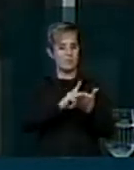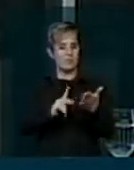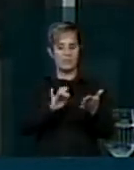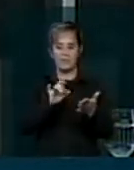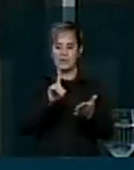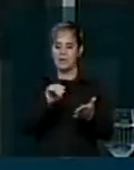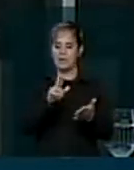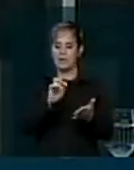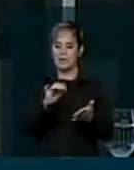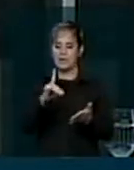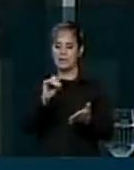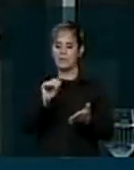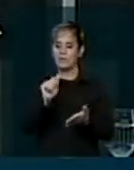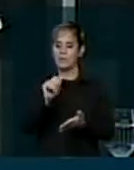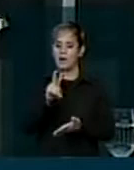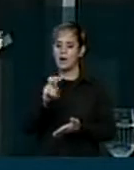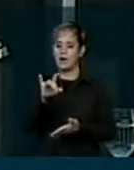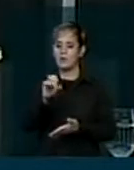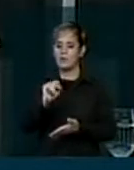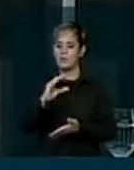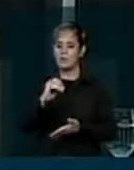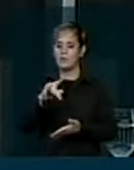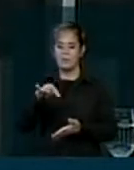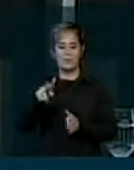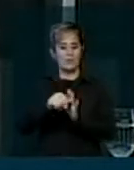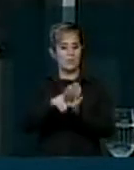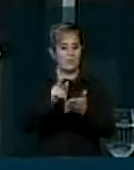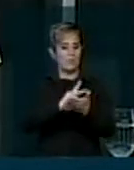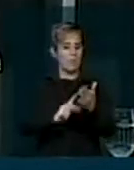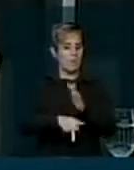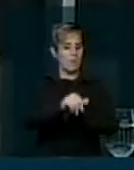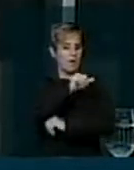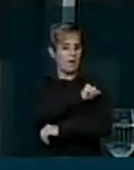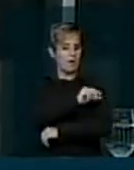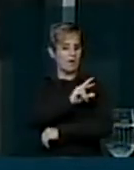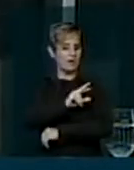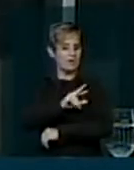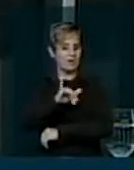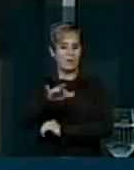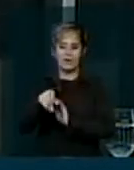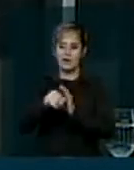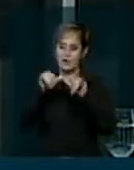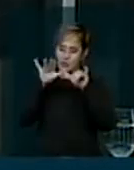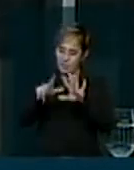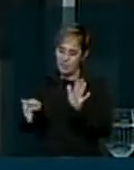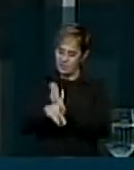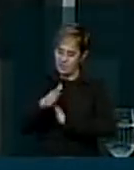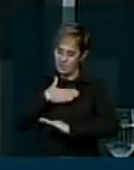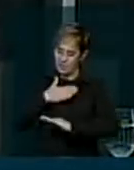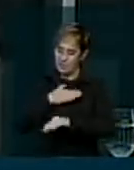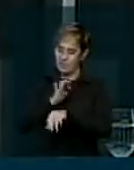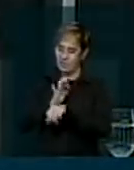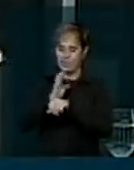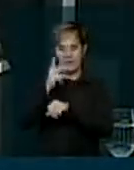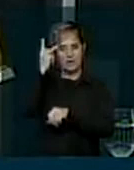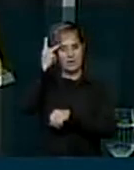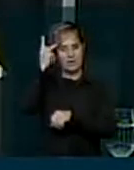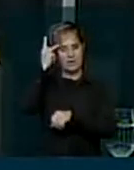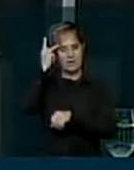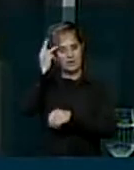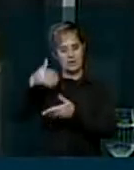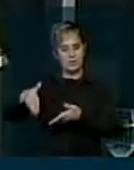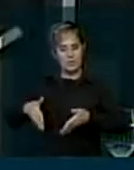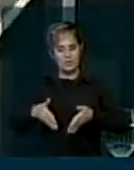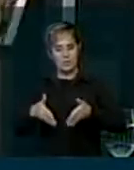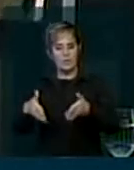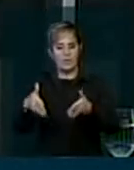Eduardo Alves da Costa, um poeta carioca radicado no meu estado de São Paulo, No Caminho com Mayakovsky,